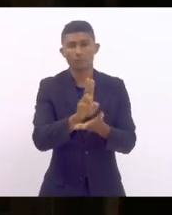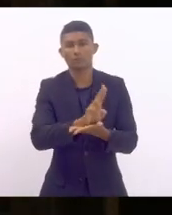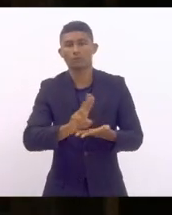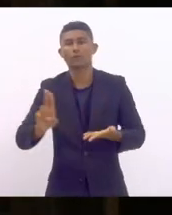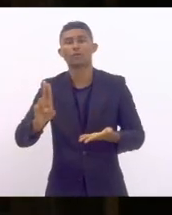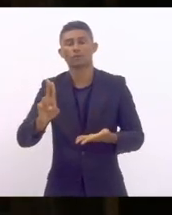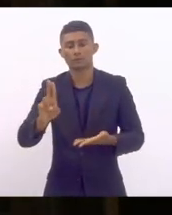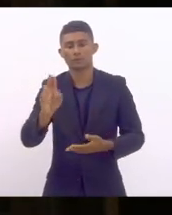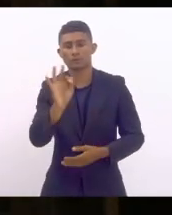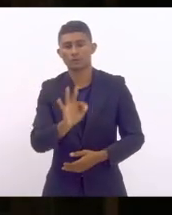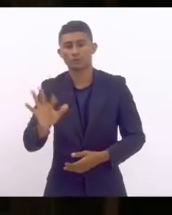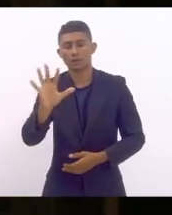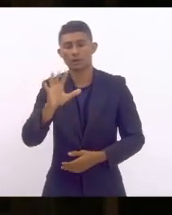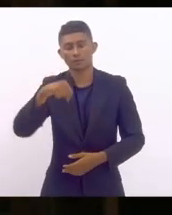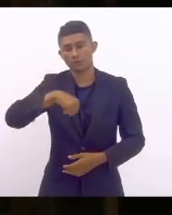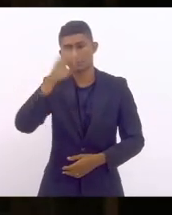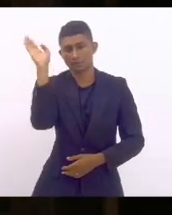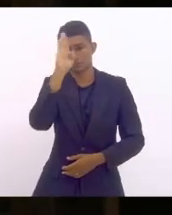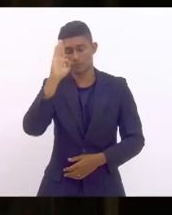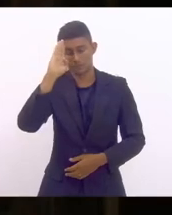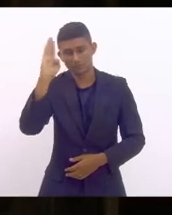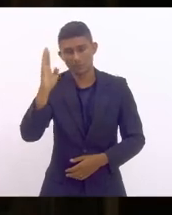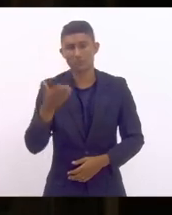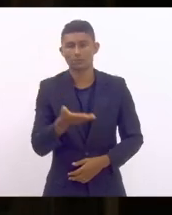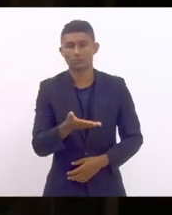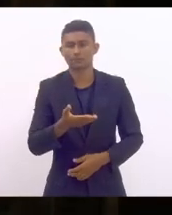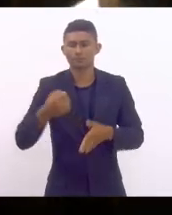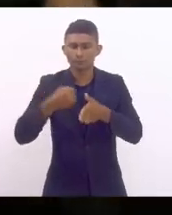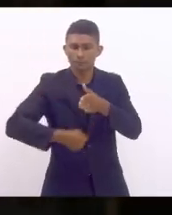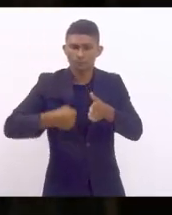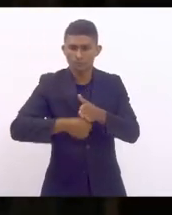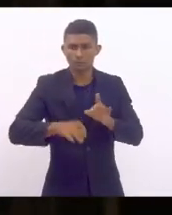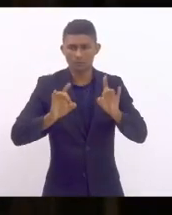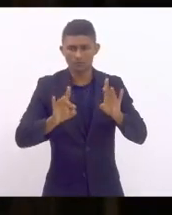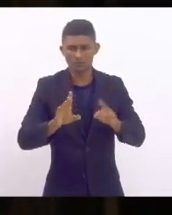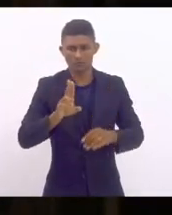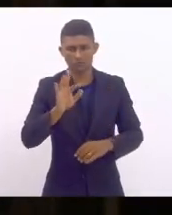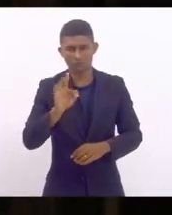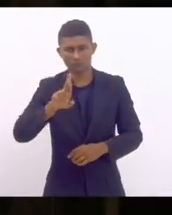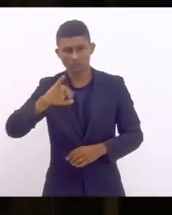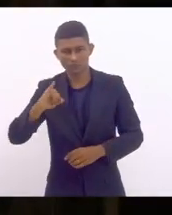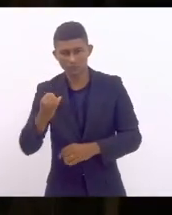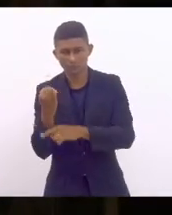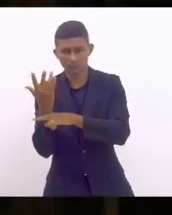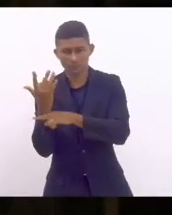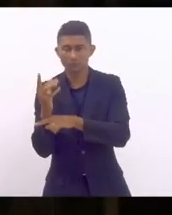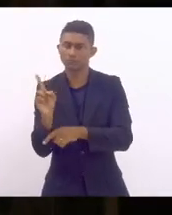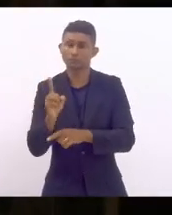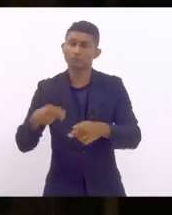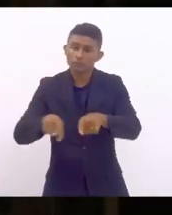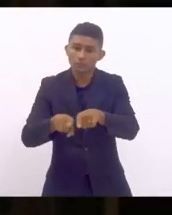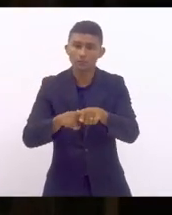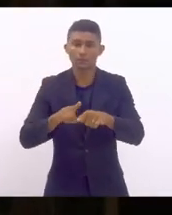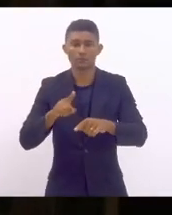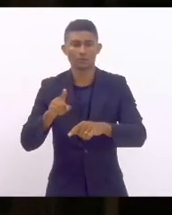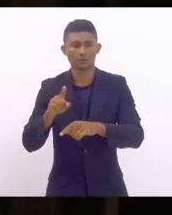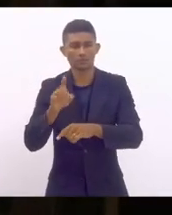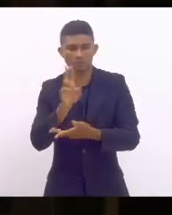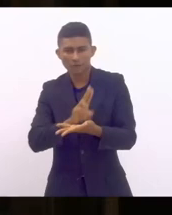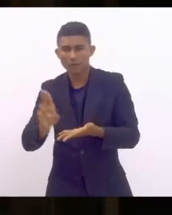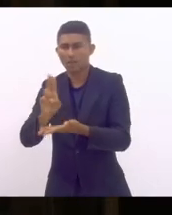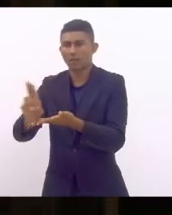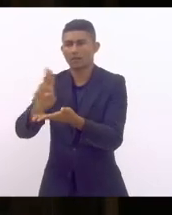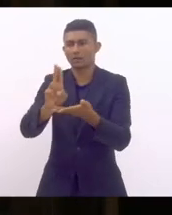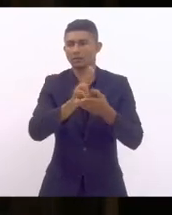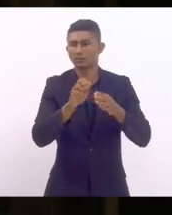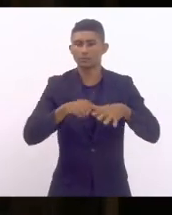Universidade Federal do país tem uma luta que perpassa não só UFRJ mas não são nosso estado mas todas as universidades federais né é